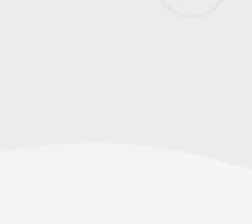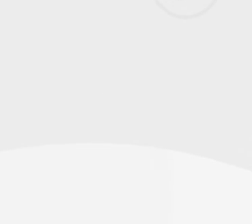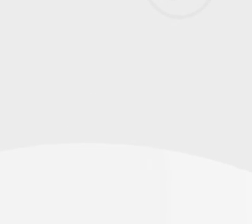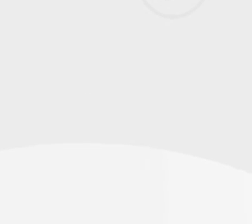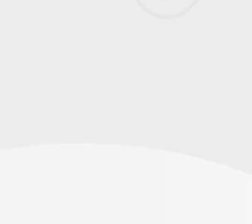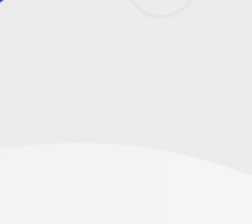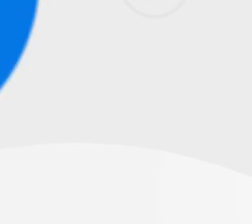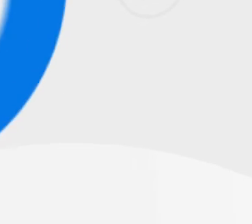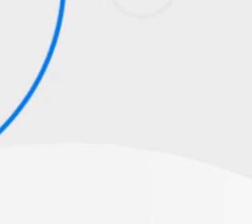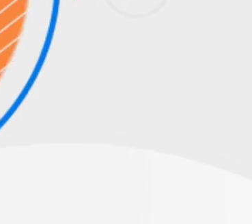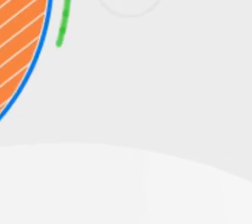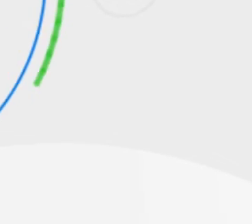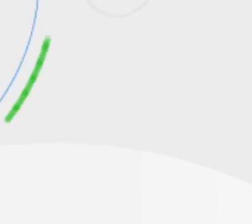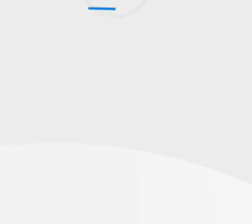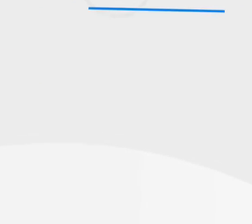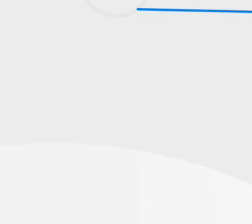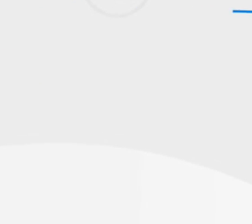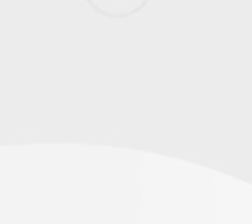E aí